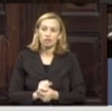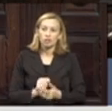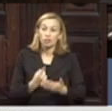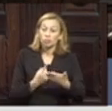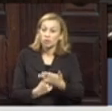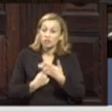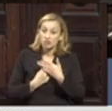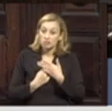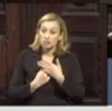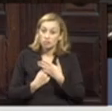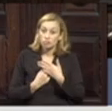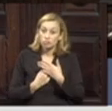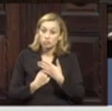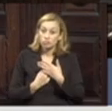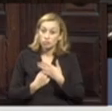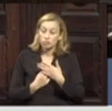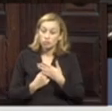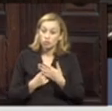Fundação Oswaldo Cruz.